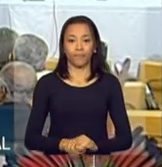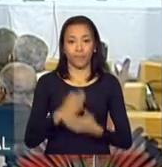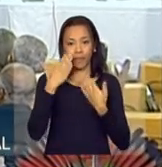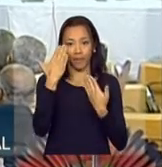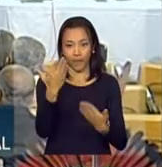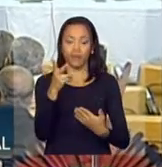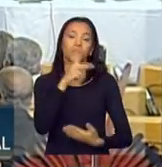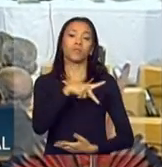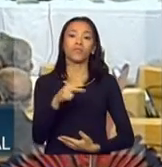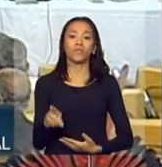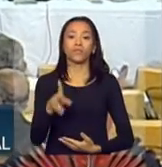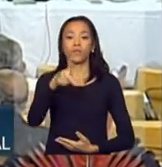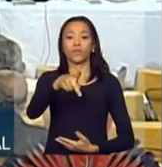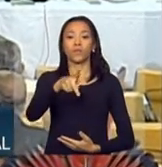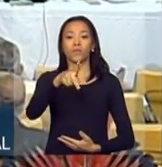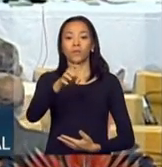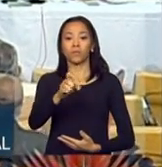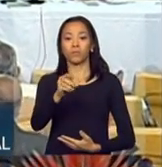Obrigada, professor Pedro.